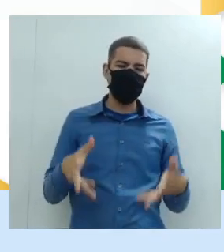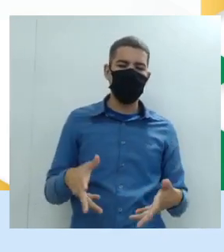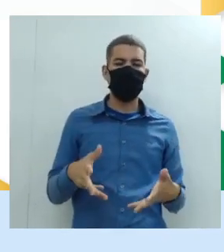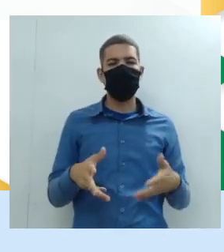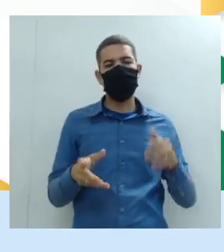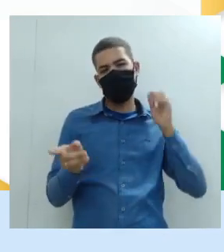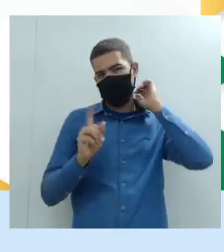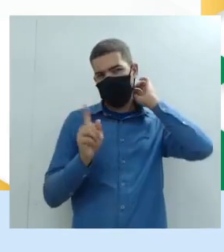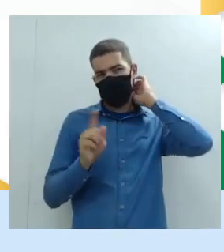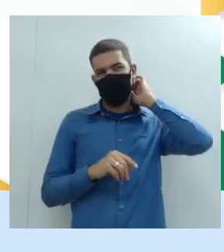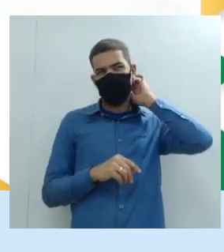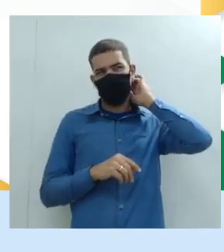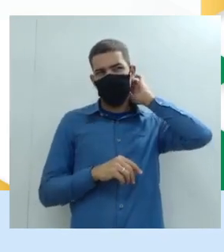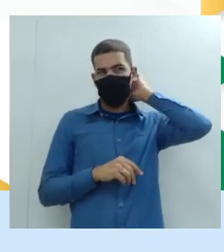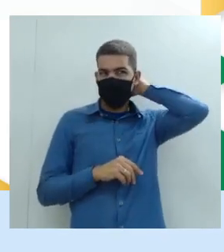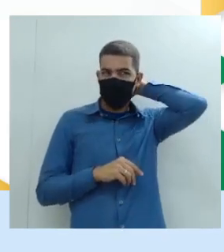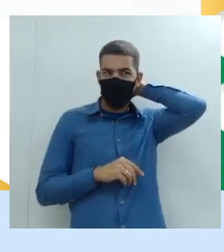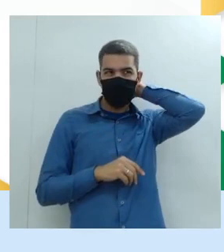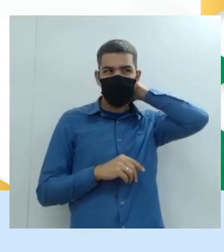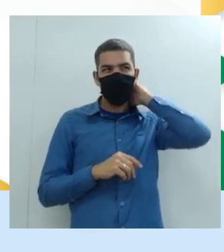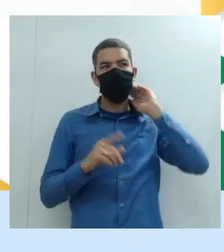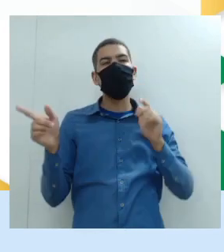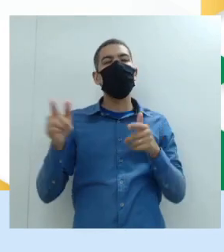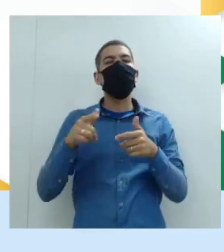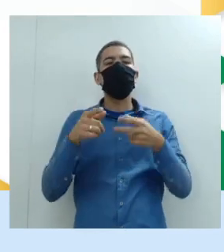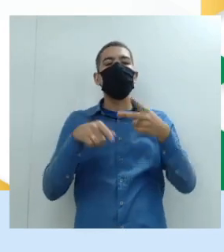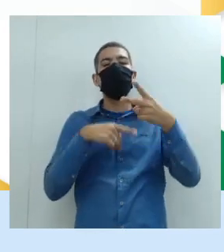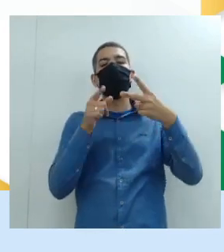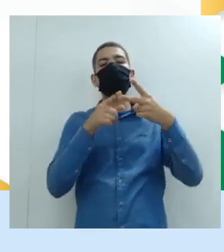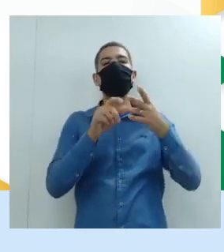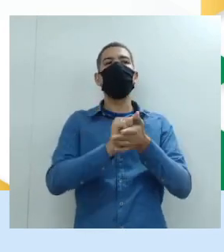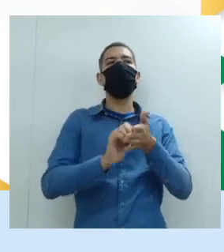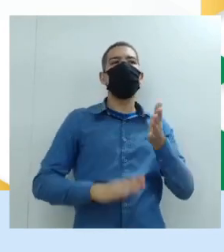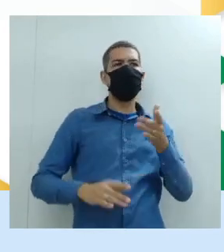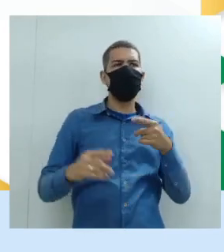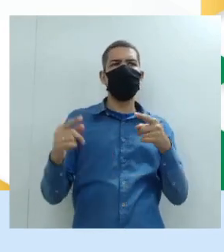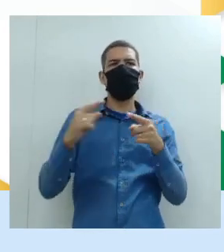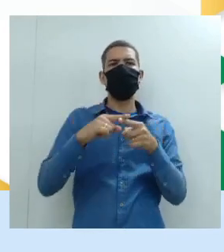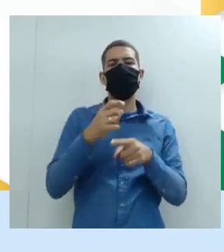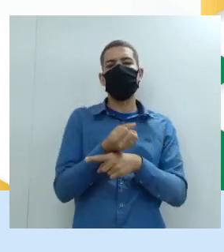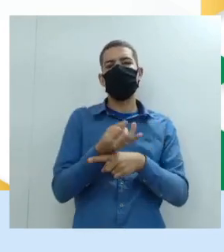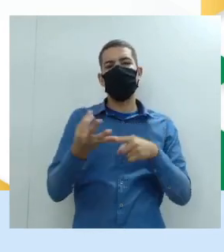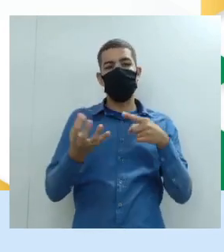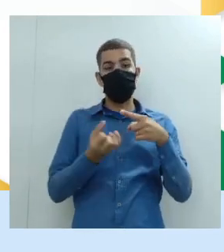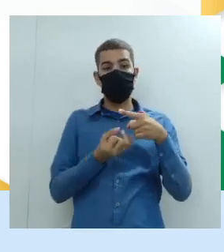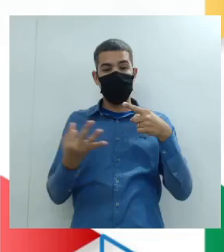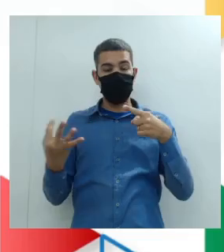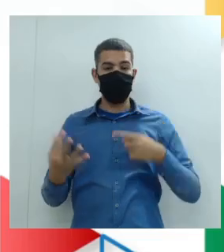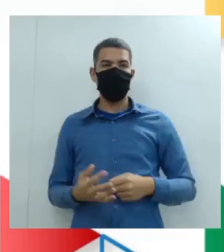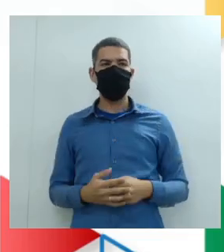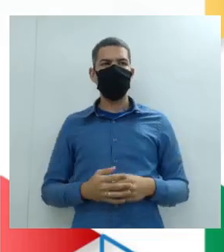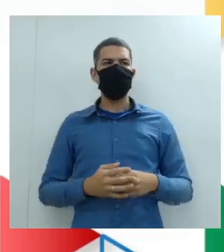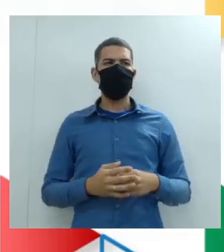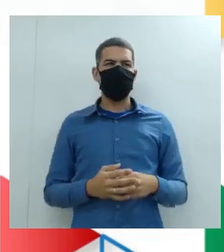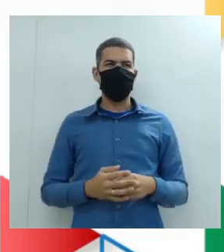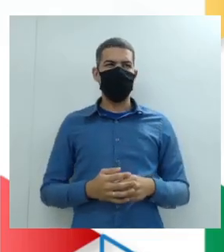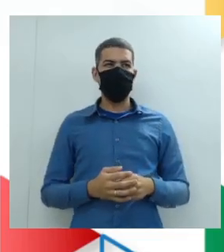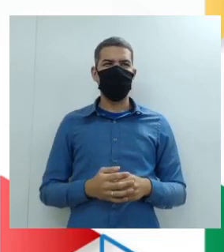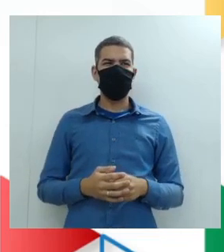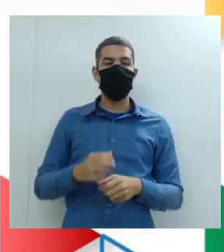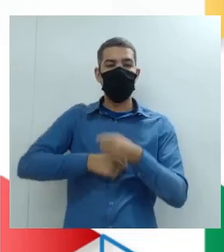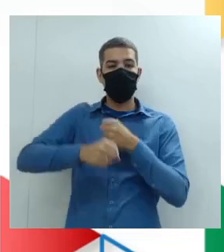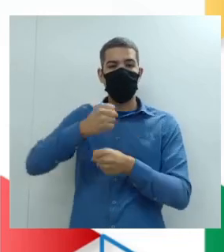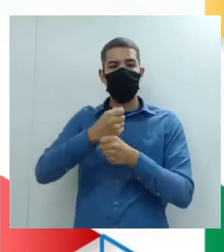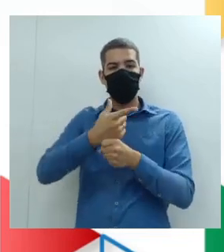ó. Problemas envolvendo fração, ok? Mais questões para a gente resolver. Então, em setembro de 2018,